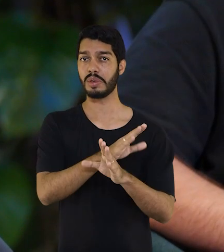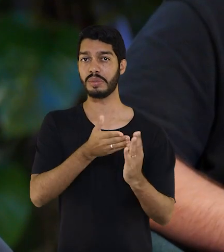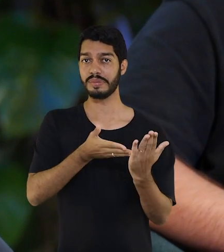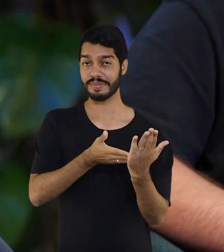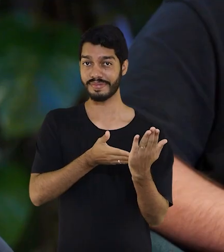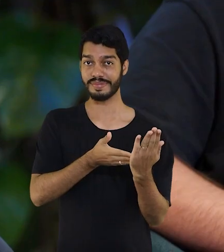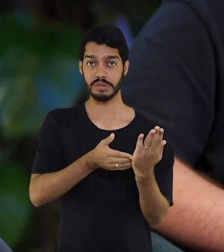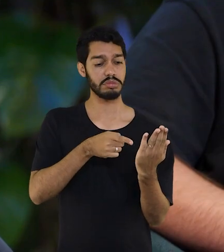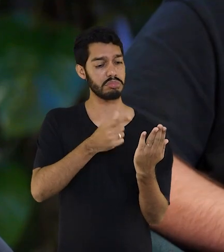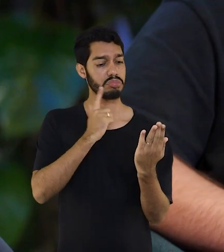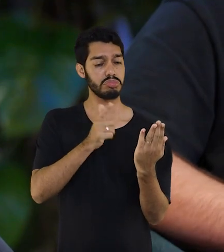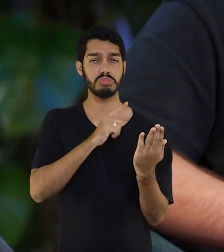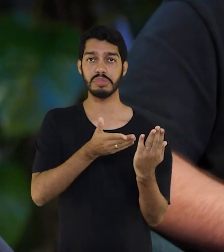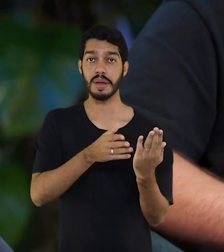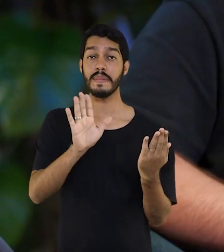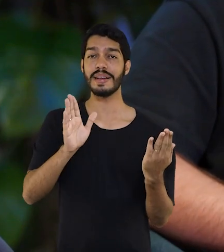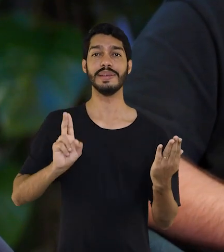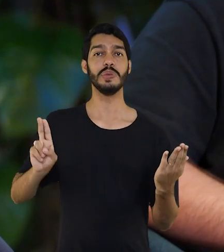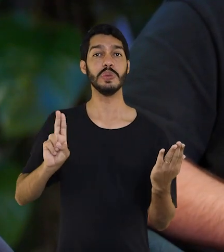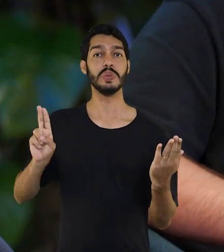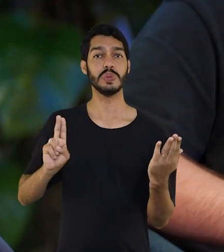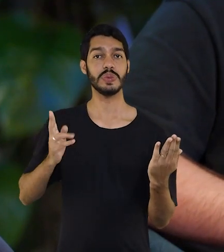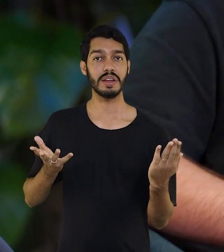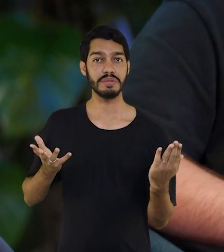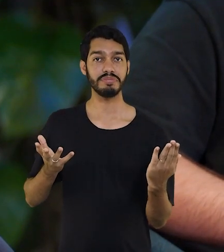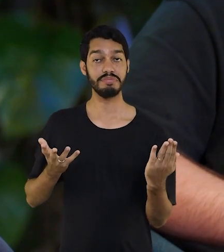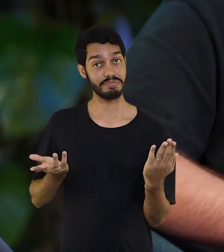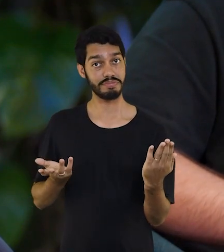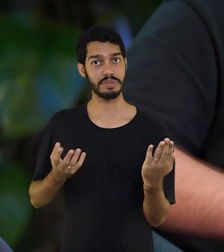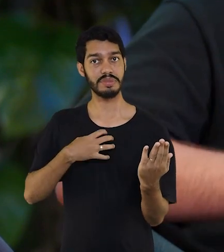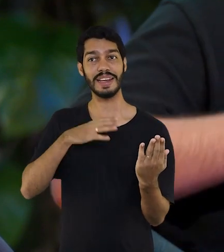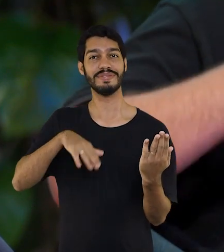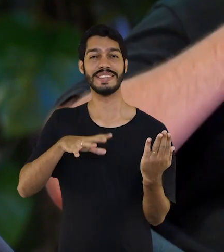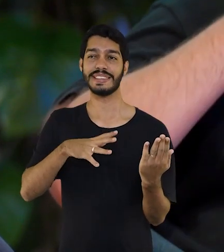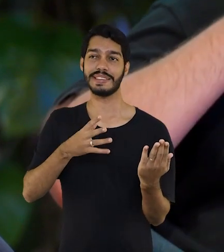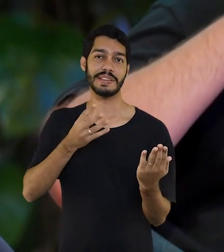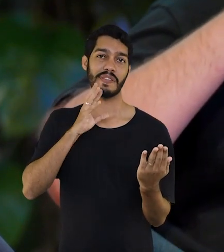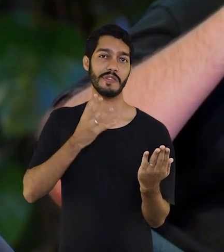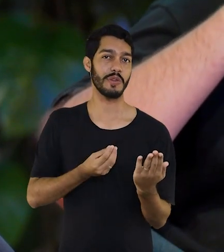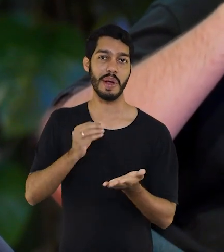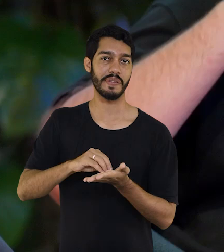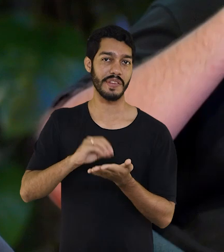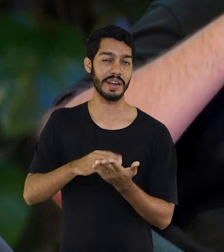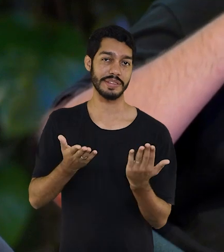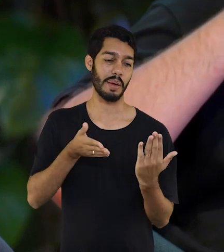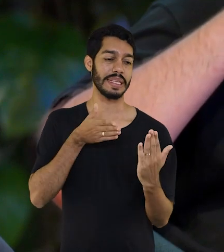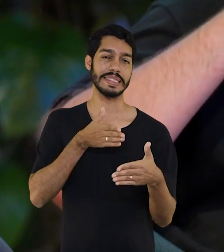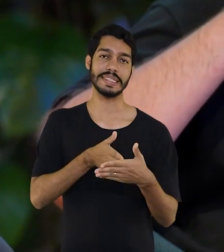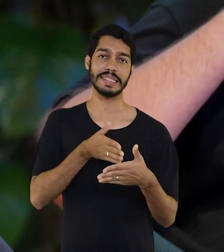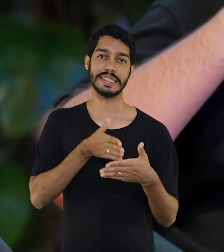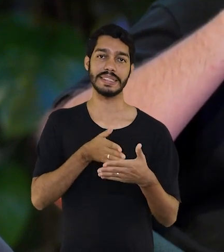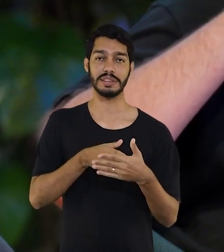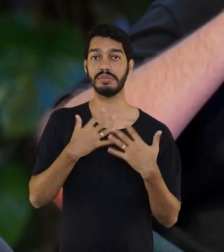inteligência artificial dentro deles, mas o uso né, por falta de conhecimento, ele